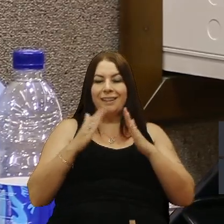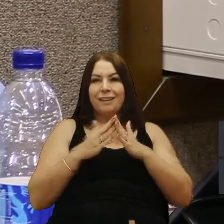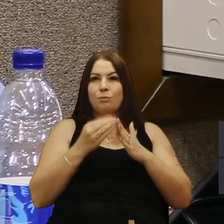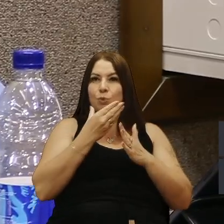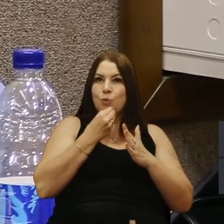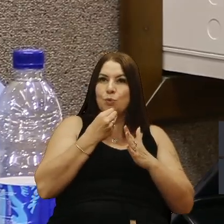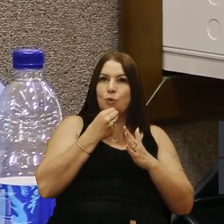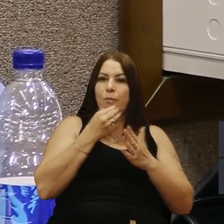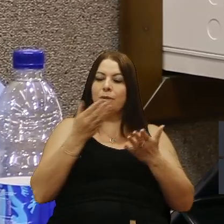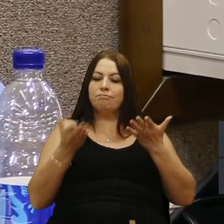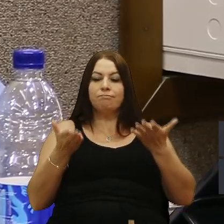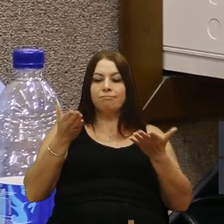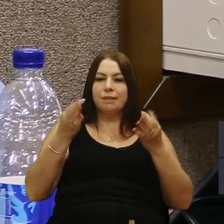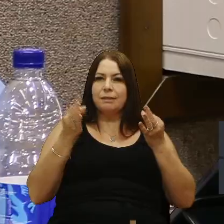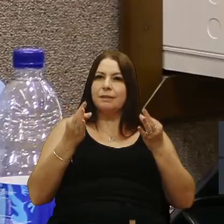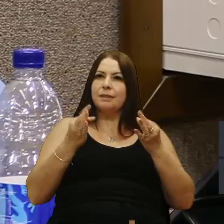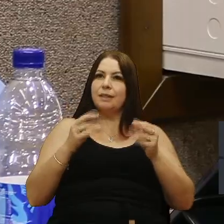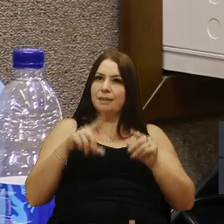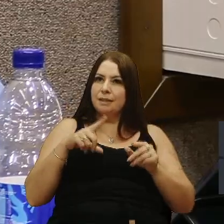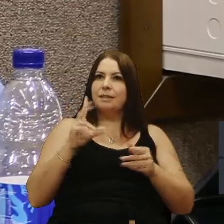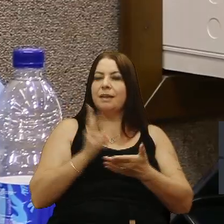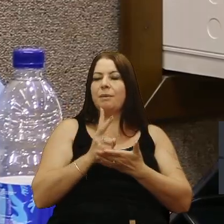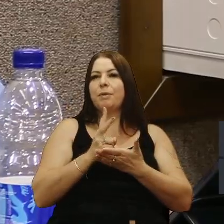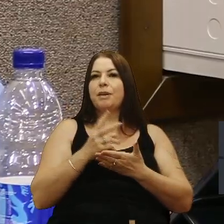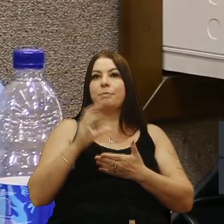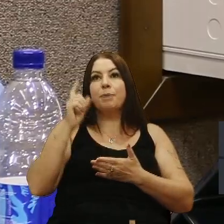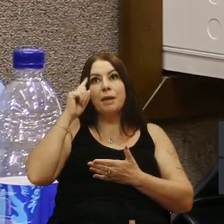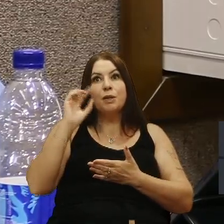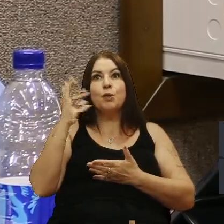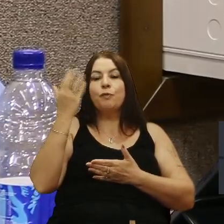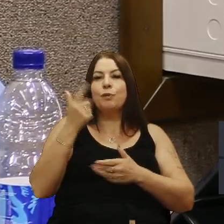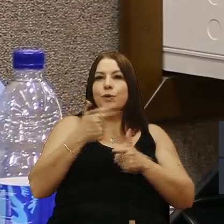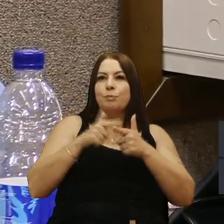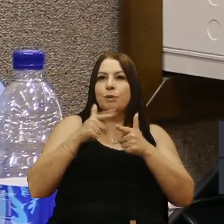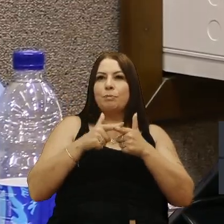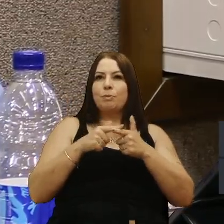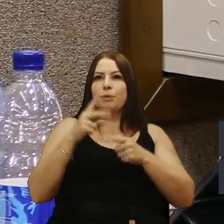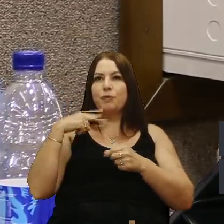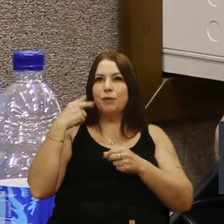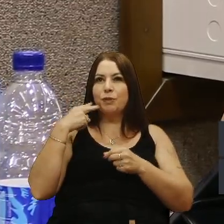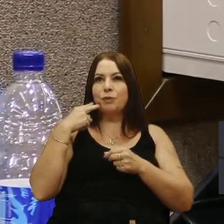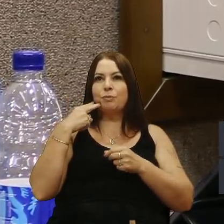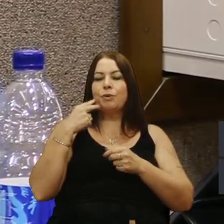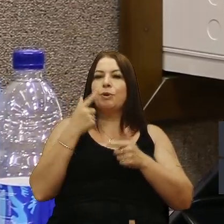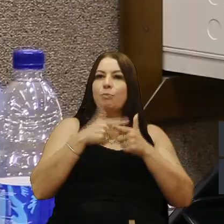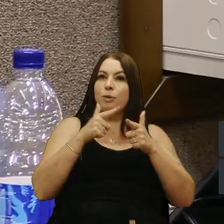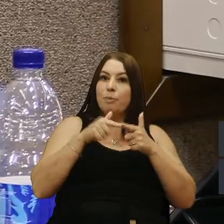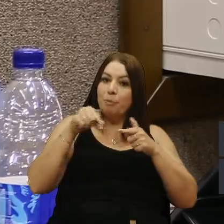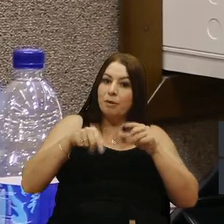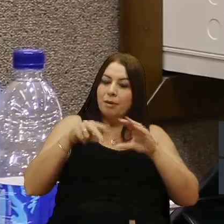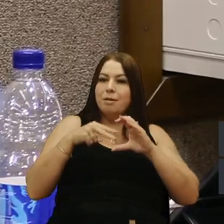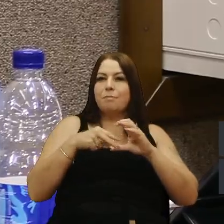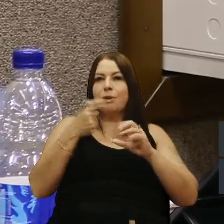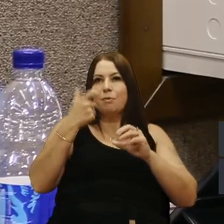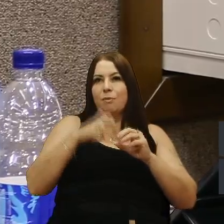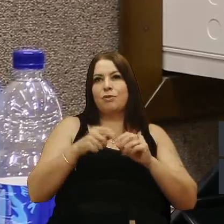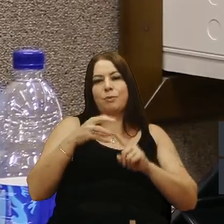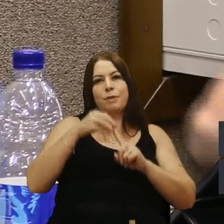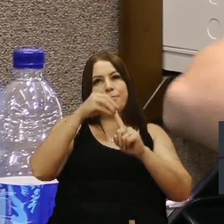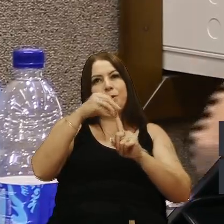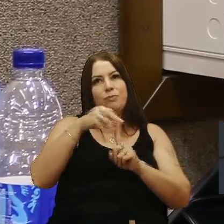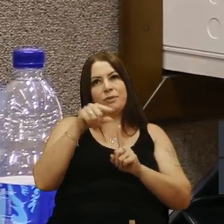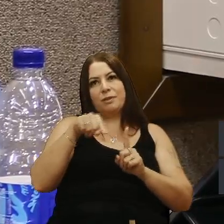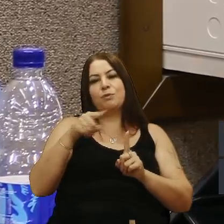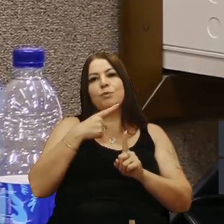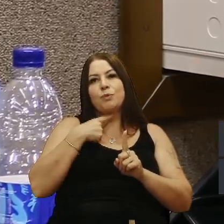homem ponderado e alguém que tem disponibilidade em resolver os problemas dos vereadores como problemas da Câmara. Eu acho que esse é o principal destaque